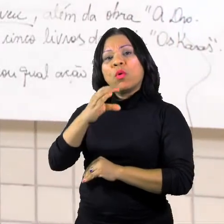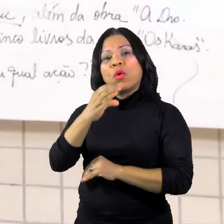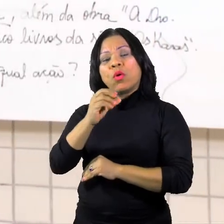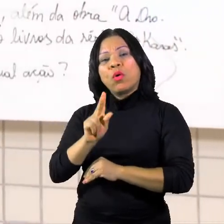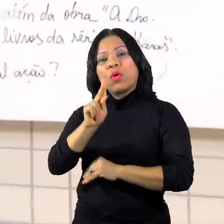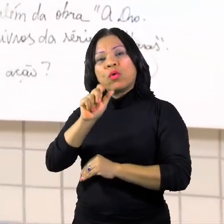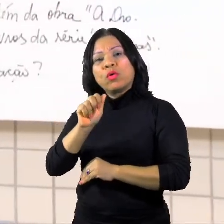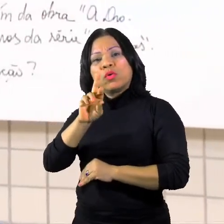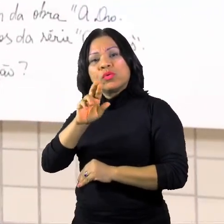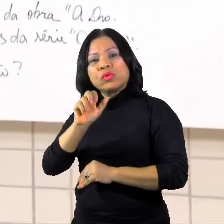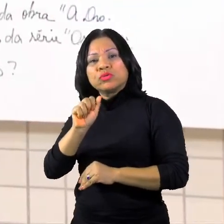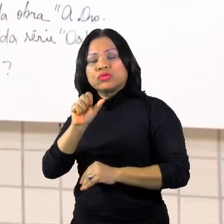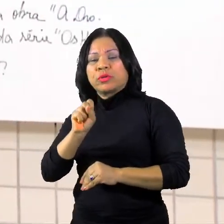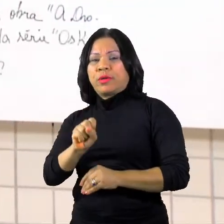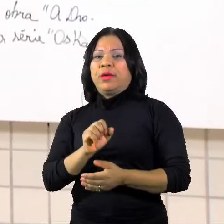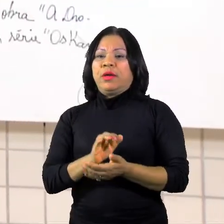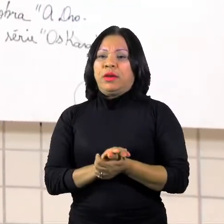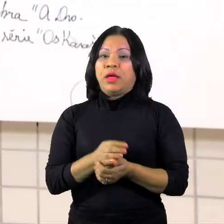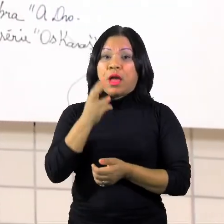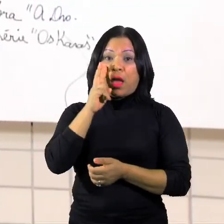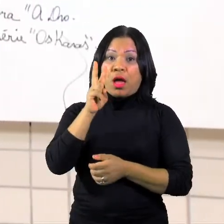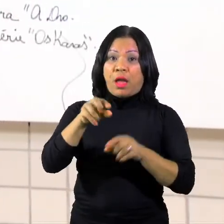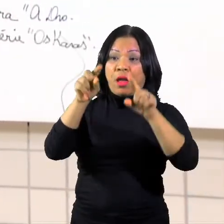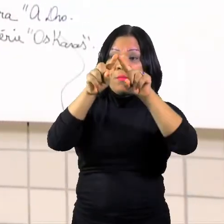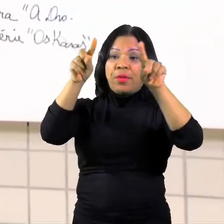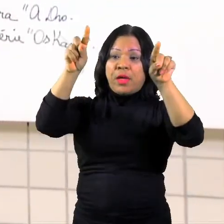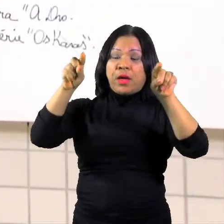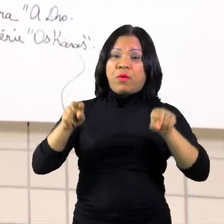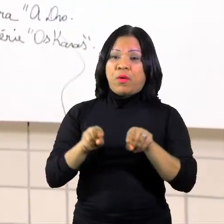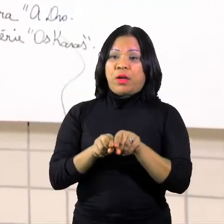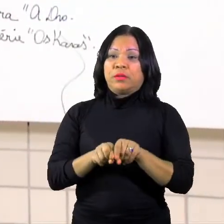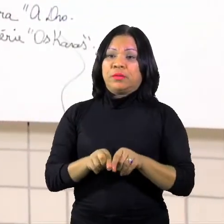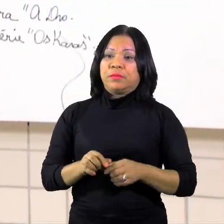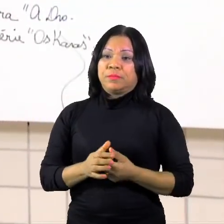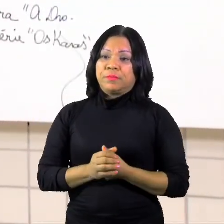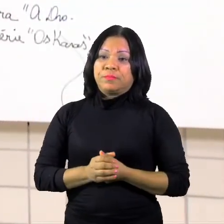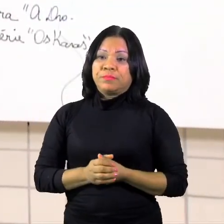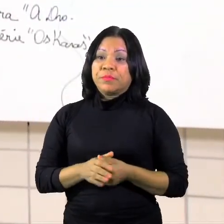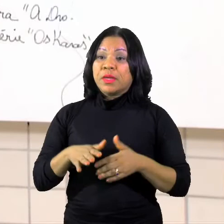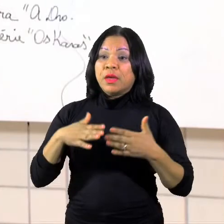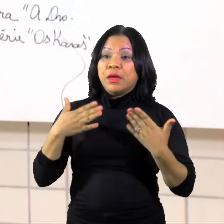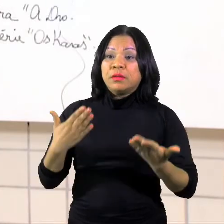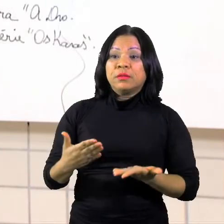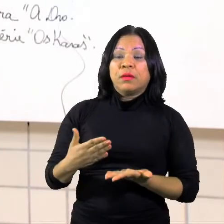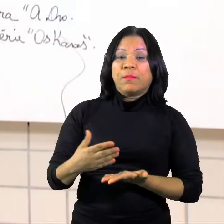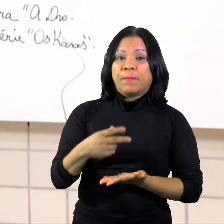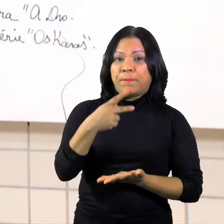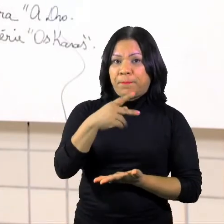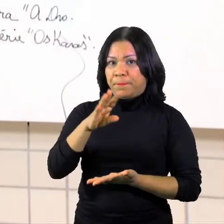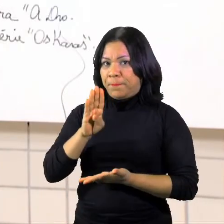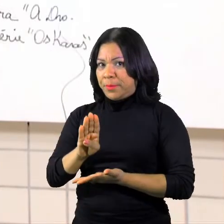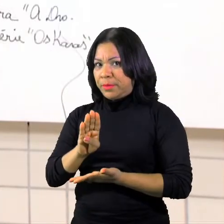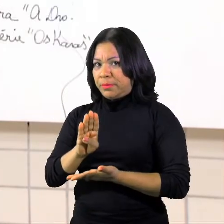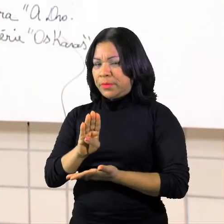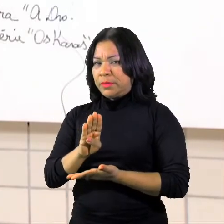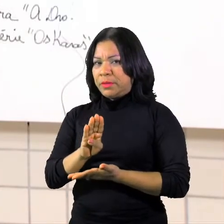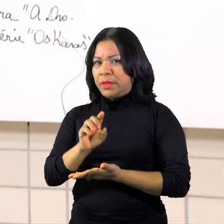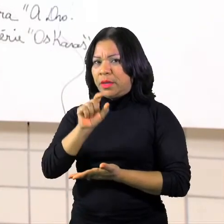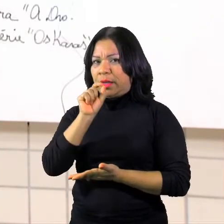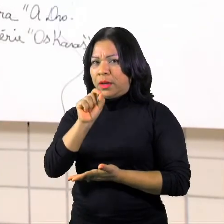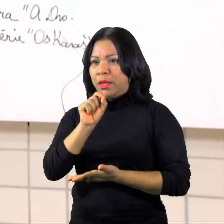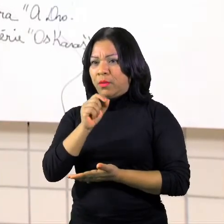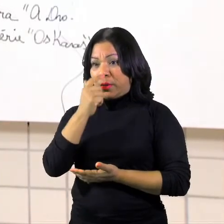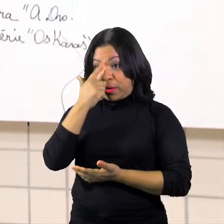mim, por favor. Pedro Bandeira é uma frase que está aí na cartela,